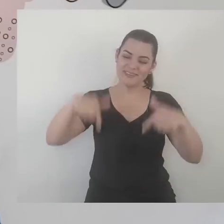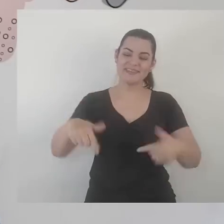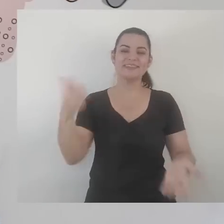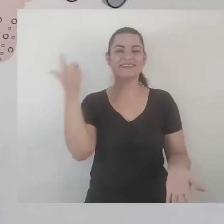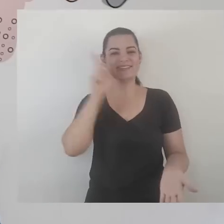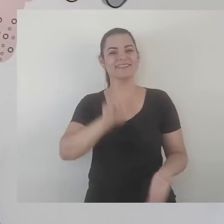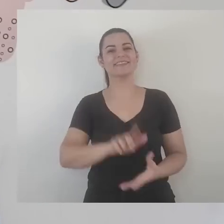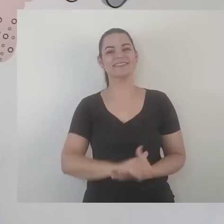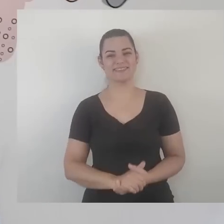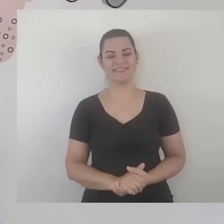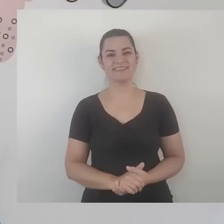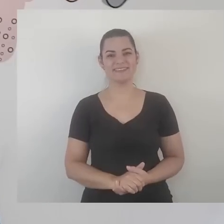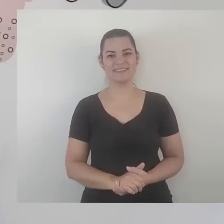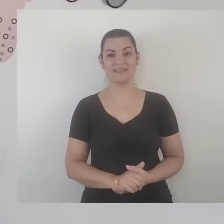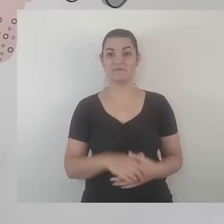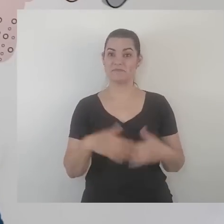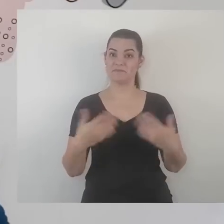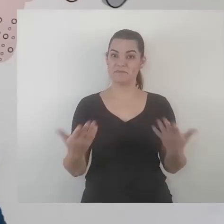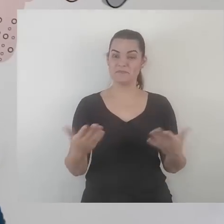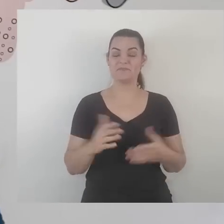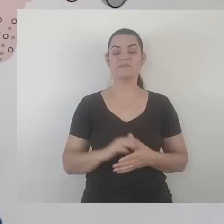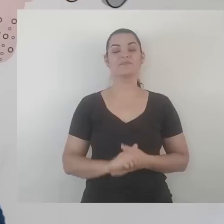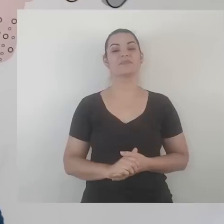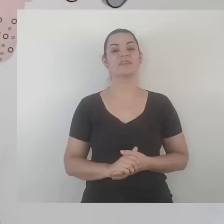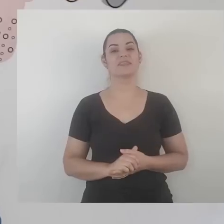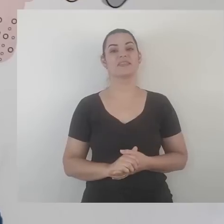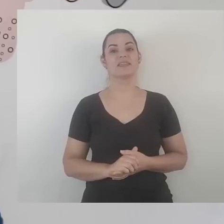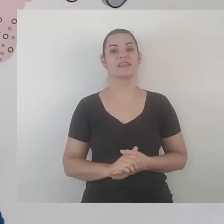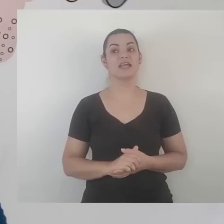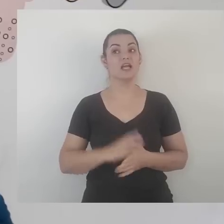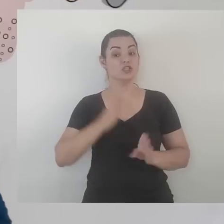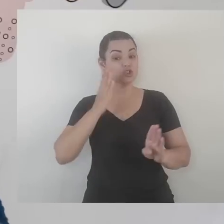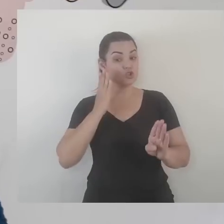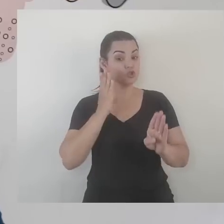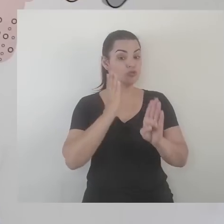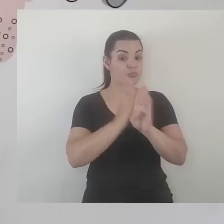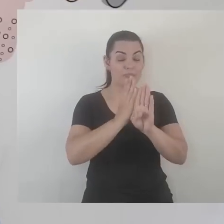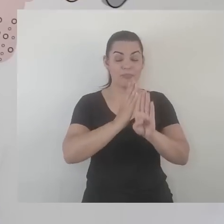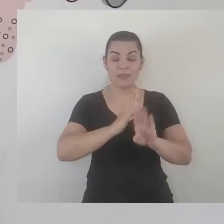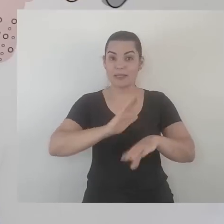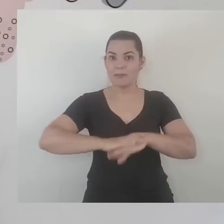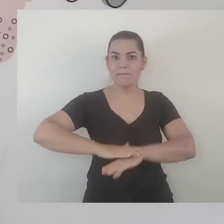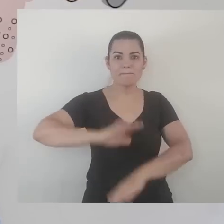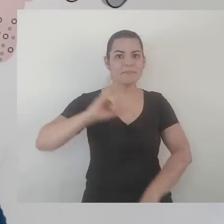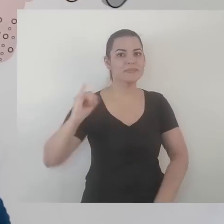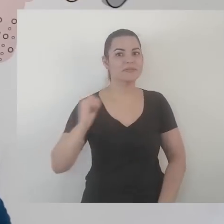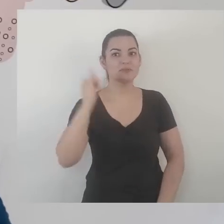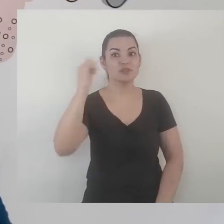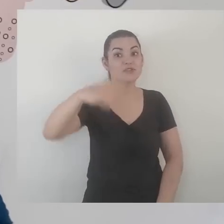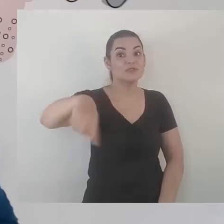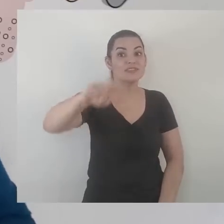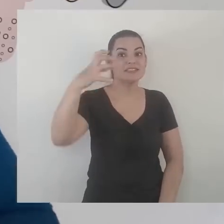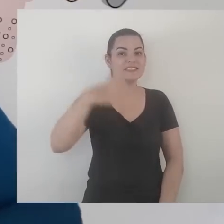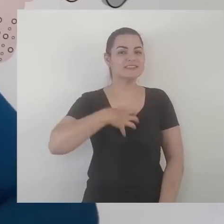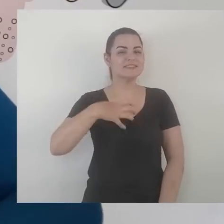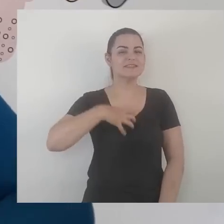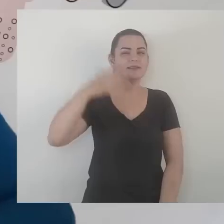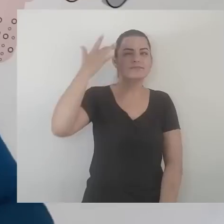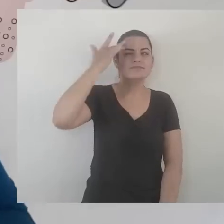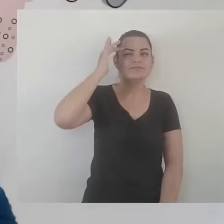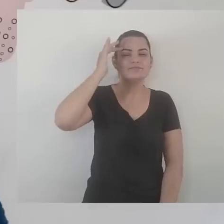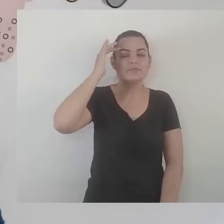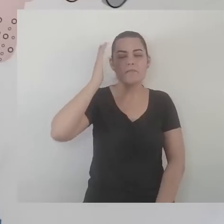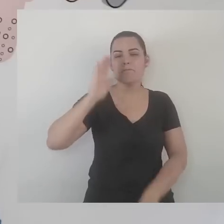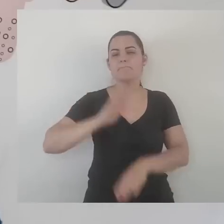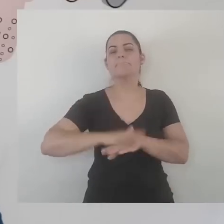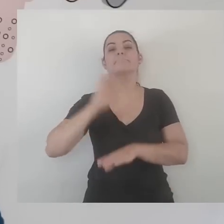no nosso encontro, tá bom? Então, qual foi a descoberta da ciência que vocês acham que foi aí a